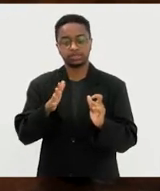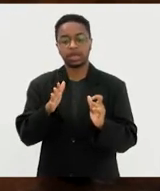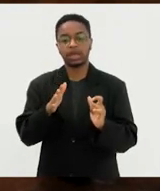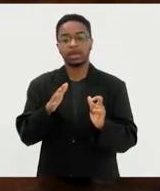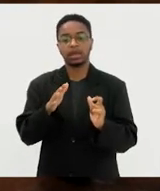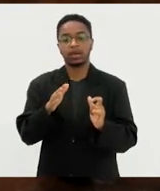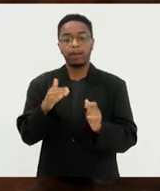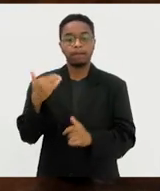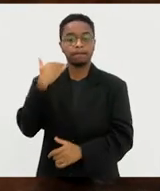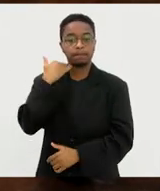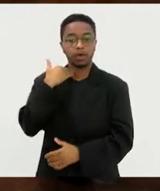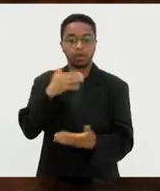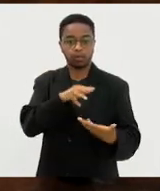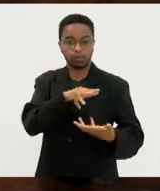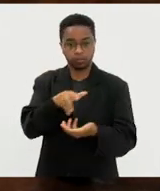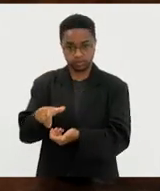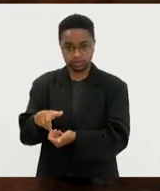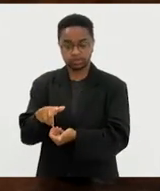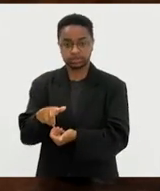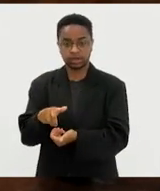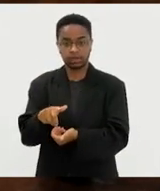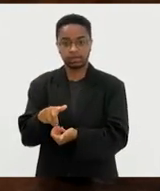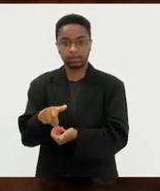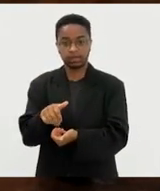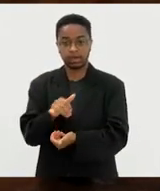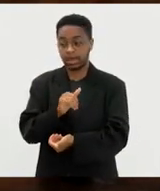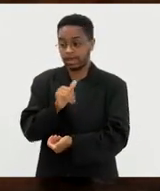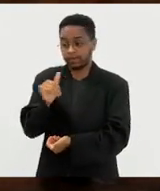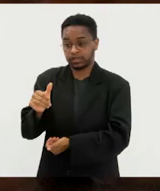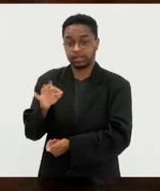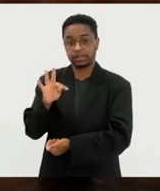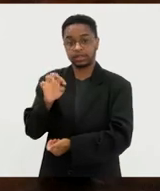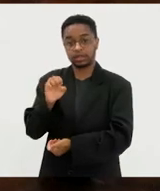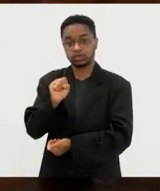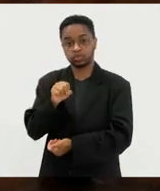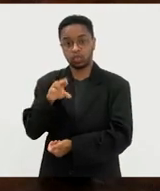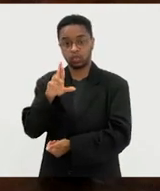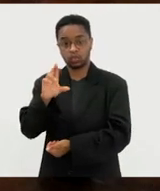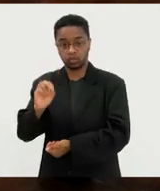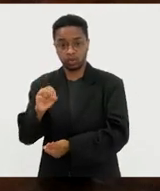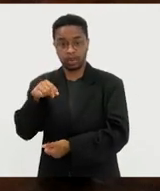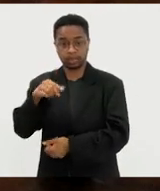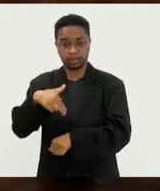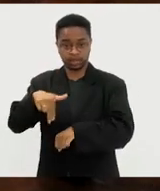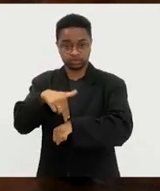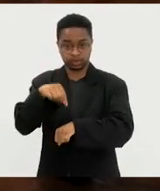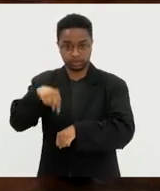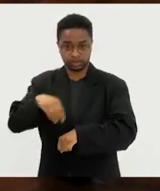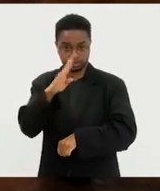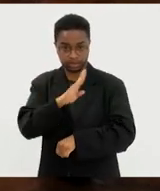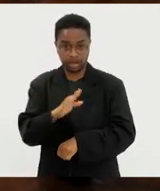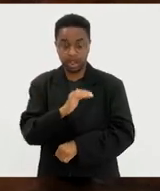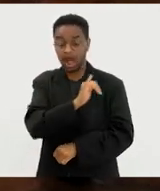desculpe, o Banco Mundial, chega para o Tesouro Nacional, está no livro do Murilo Portugal, e diz assim,